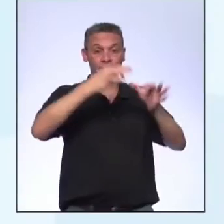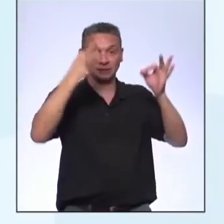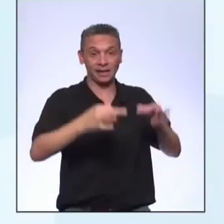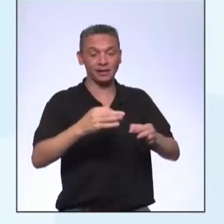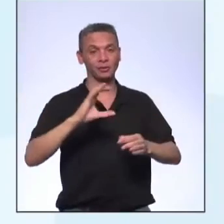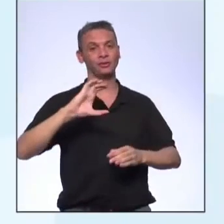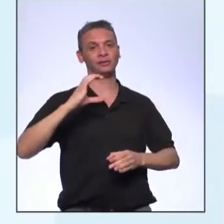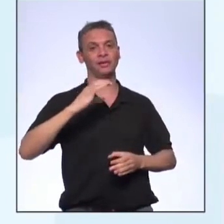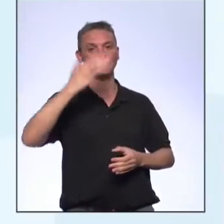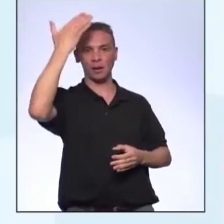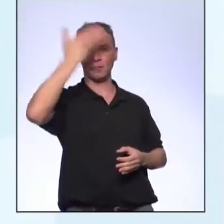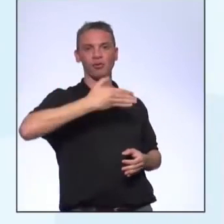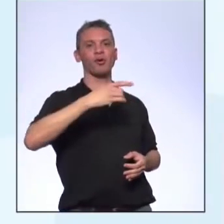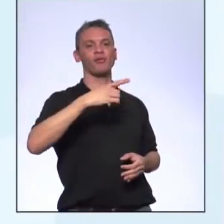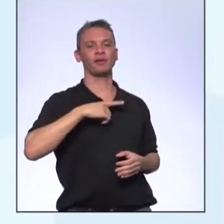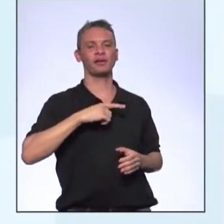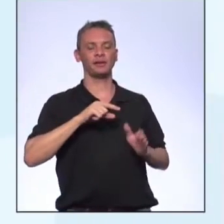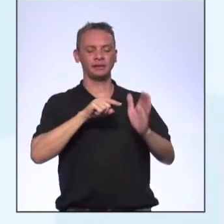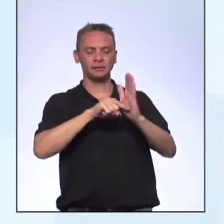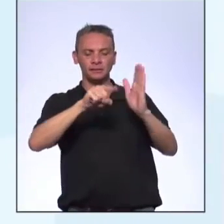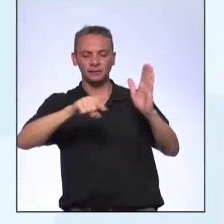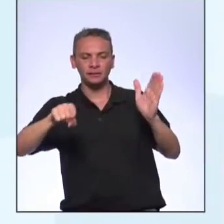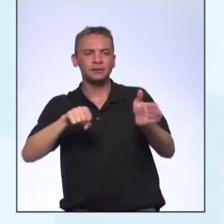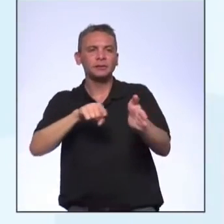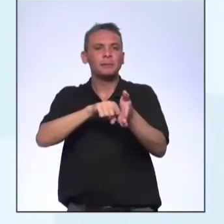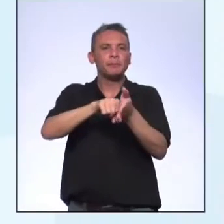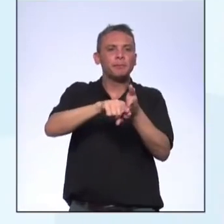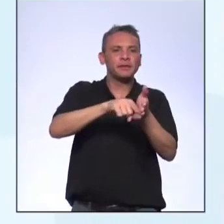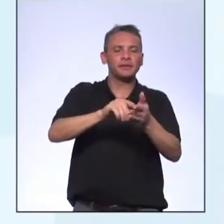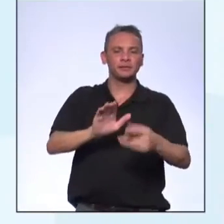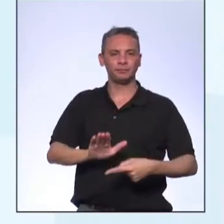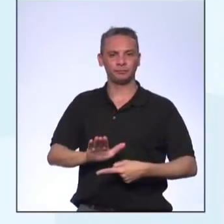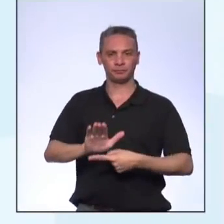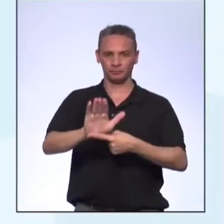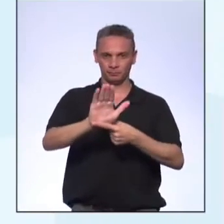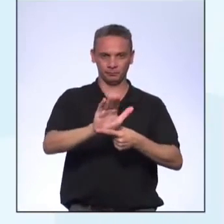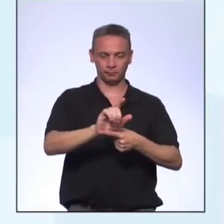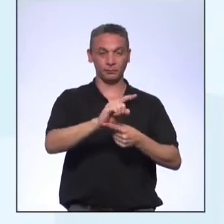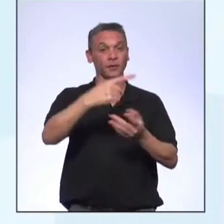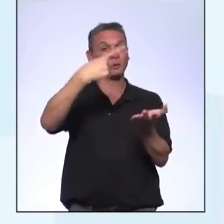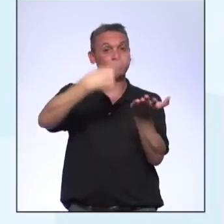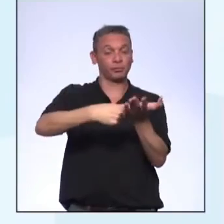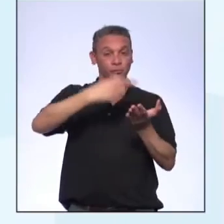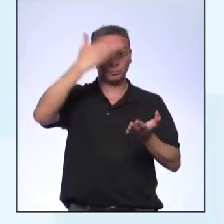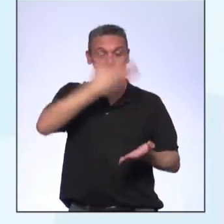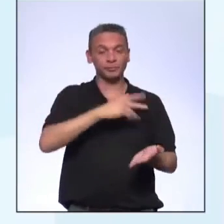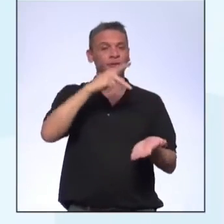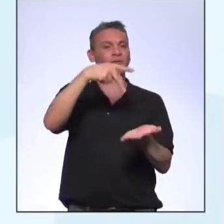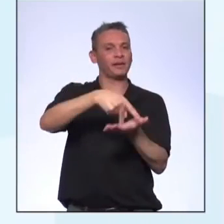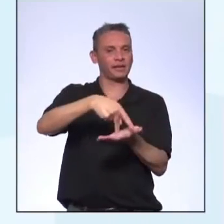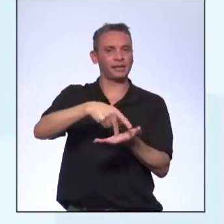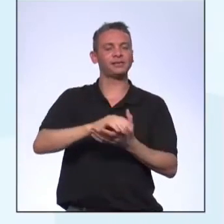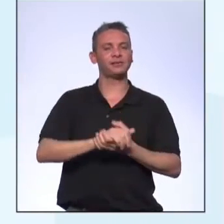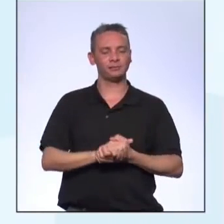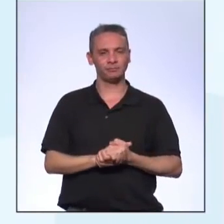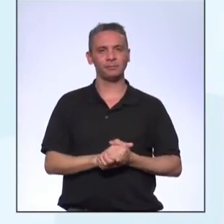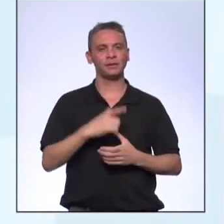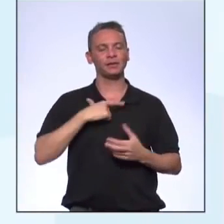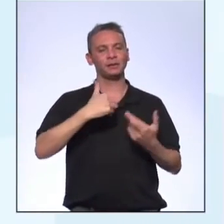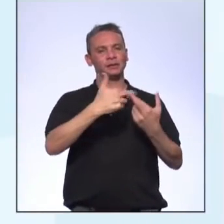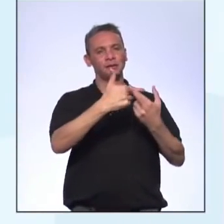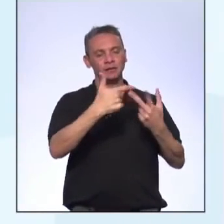ciência. São dados, estatísticas, pesquisas que vão auxiliar aí a comprovar a sua tese. Então, existe sempre uma